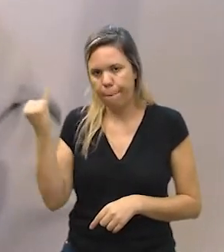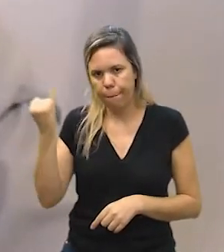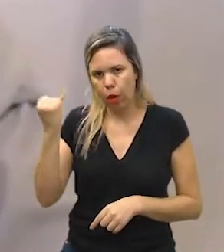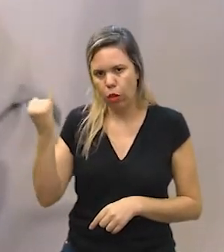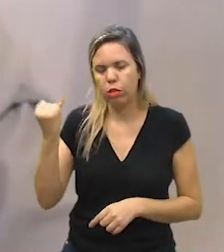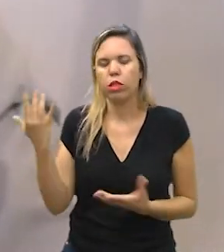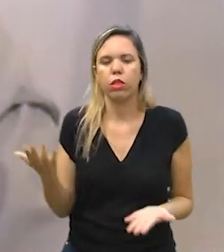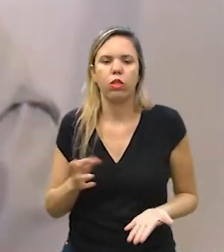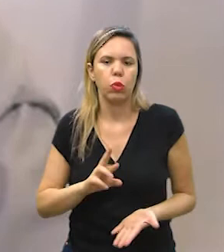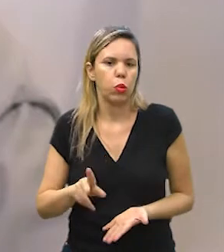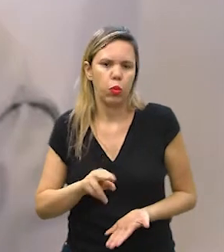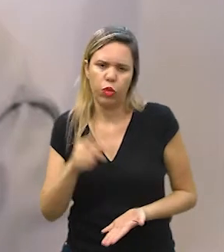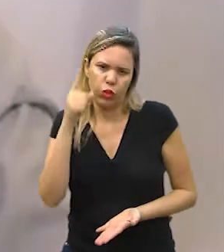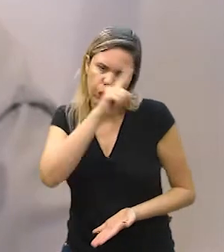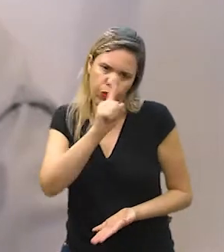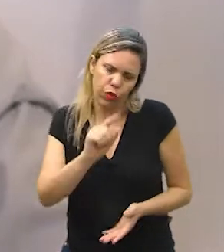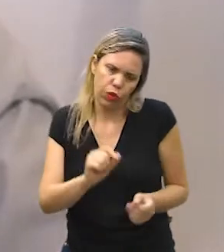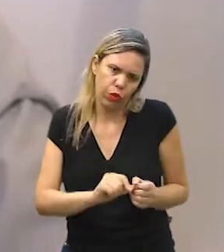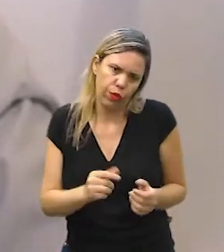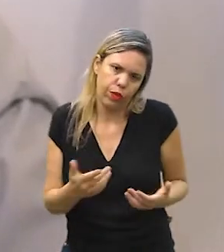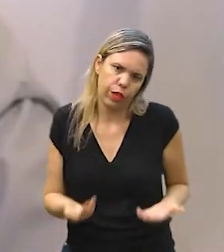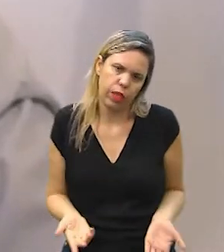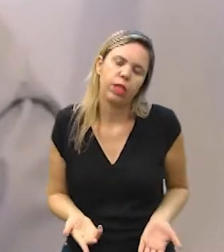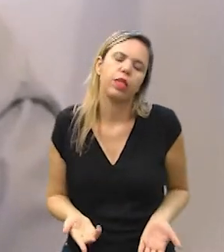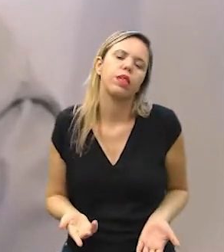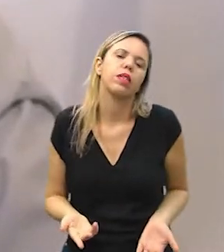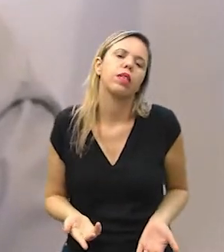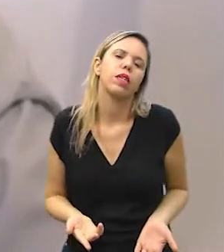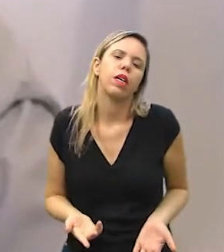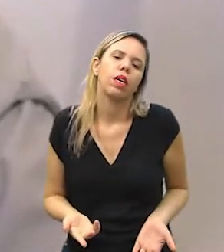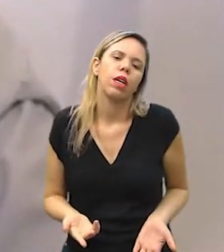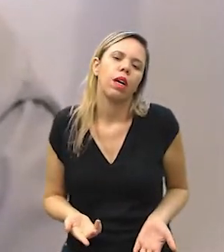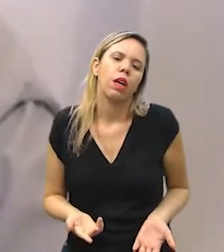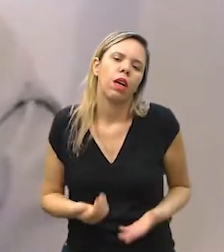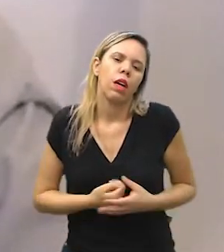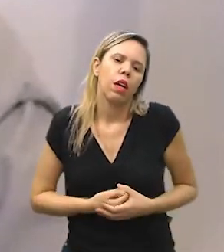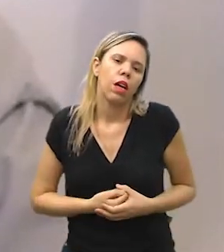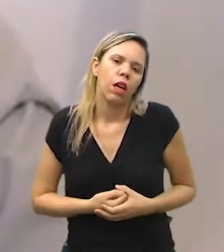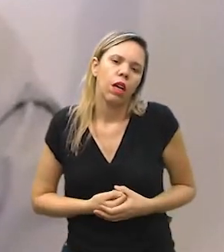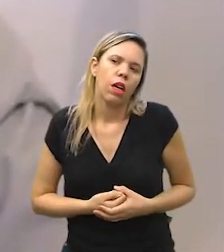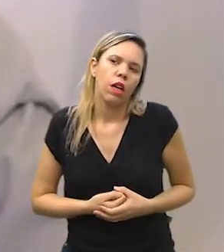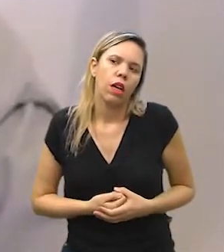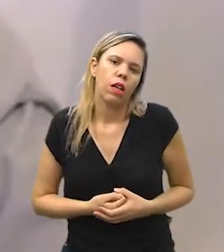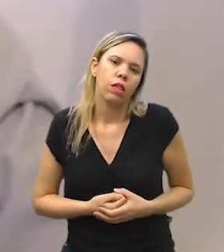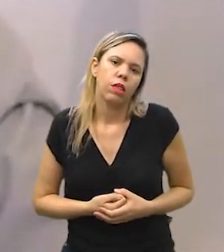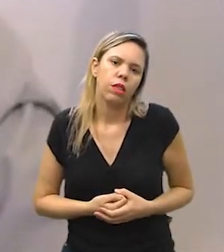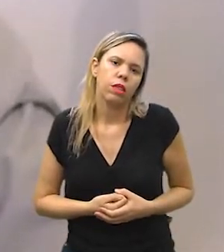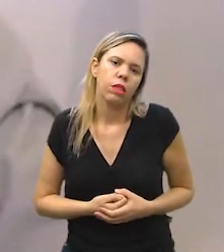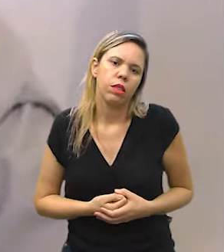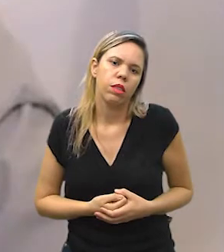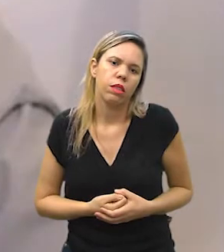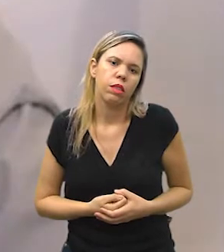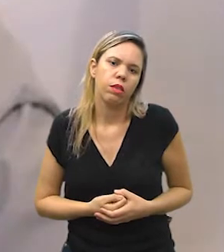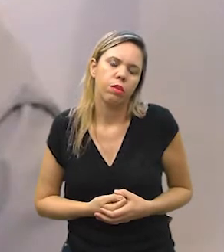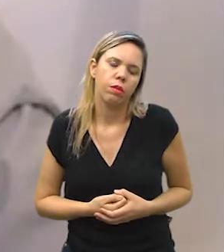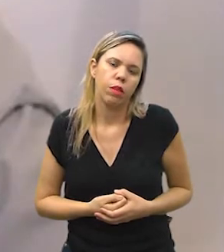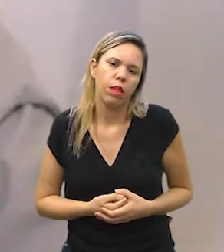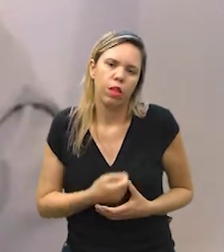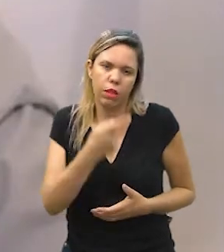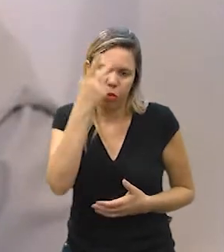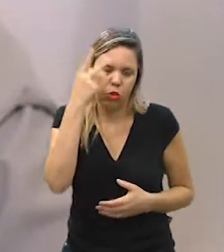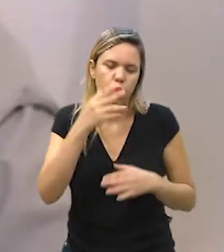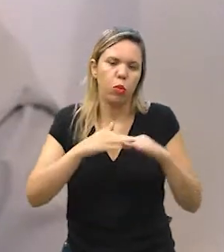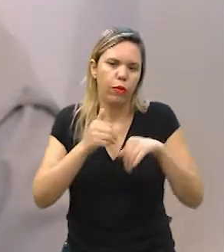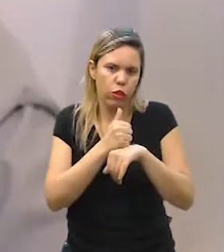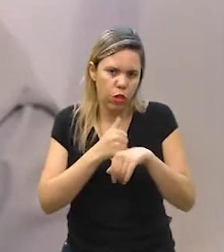e não é um exame difícil de fazer. Ele é um exame que, sob a condução de